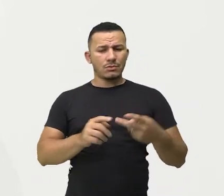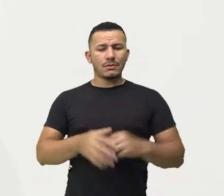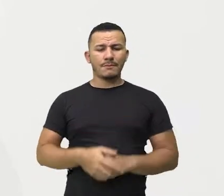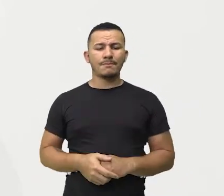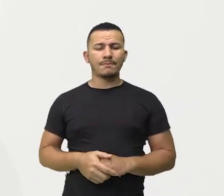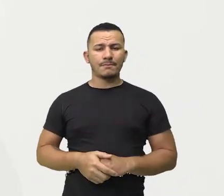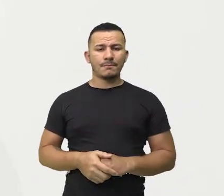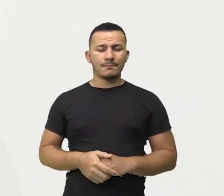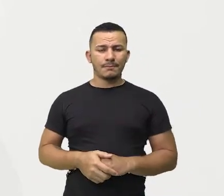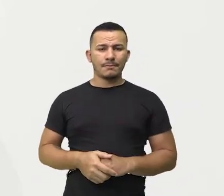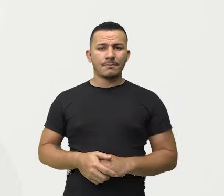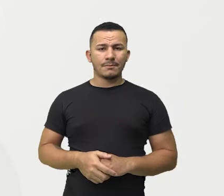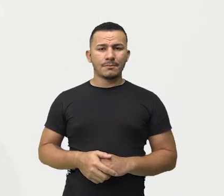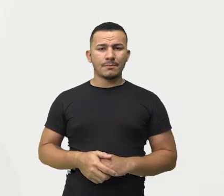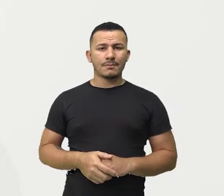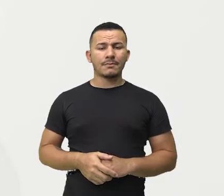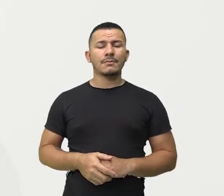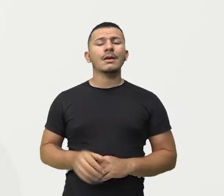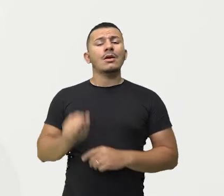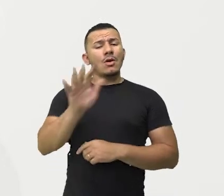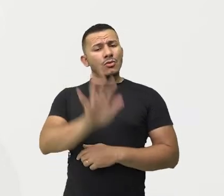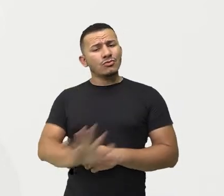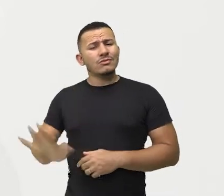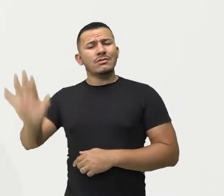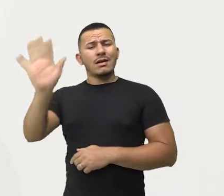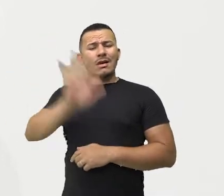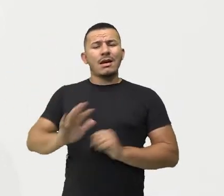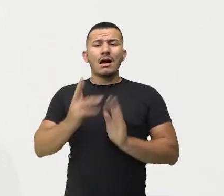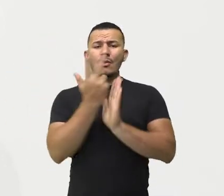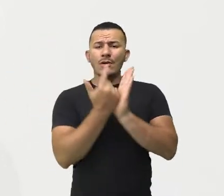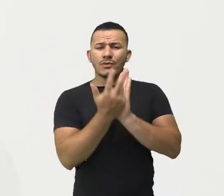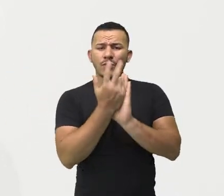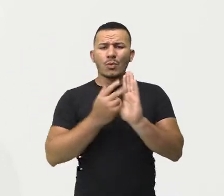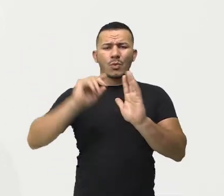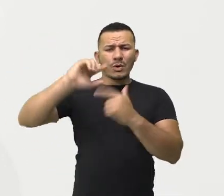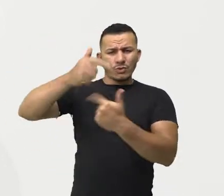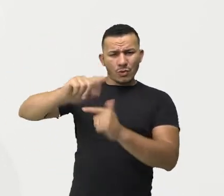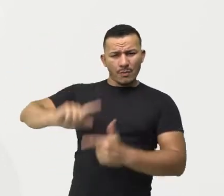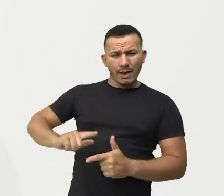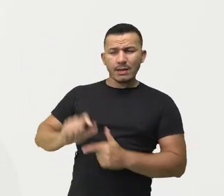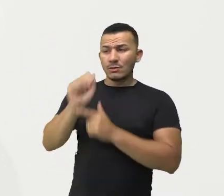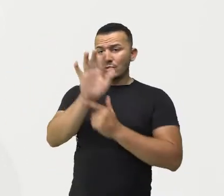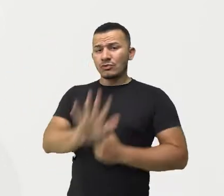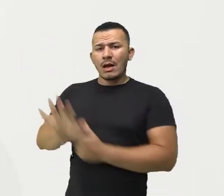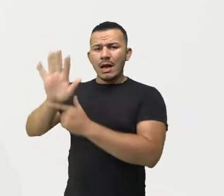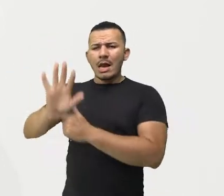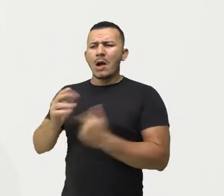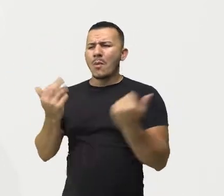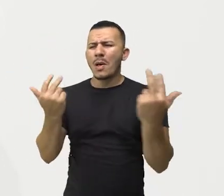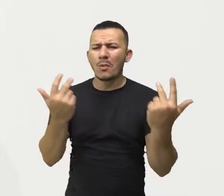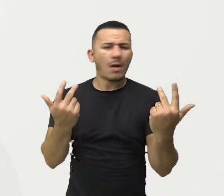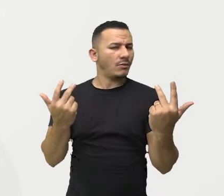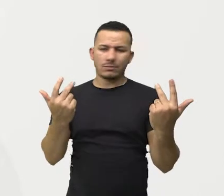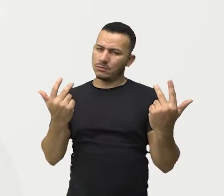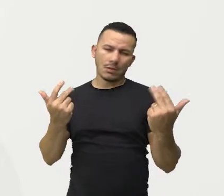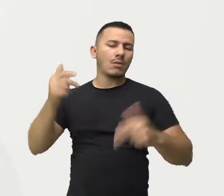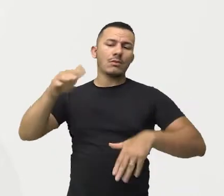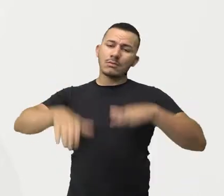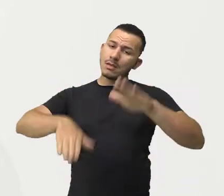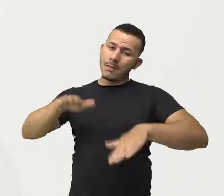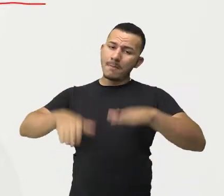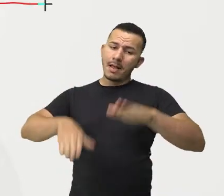nem todas as figuras geométricas apresentam simetria,